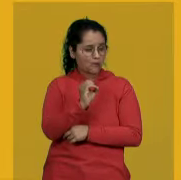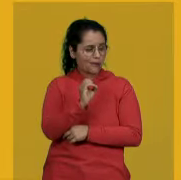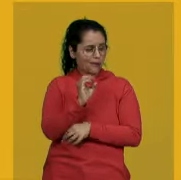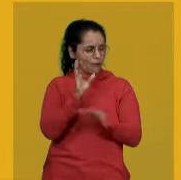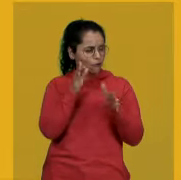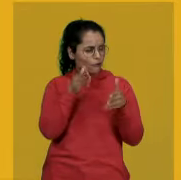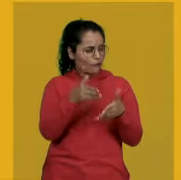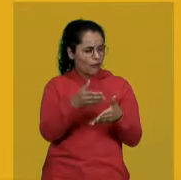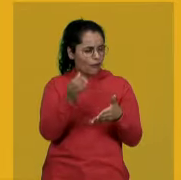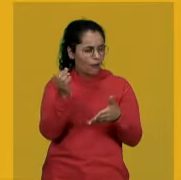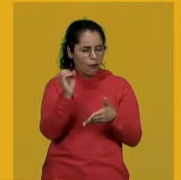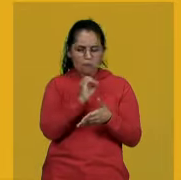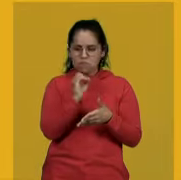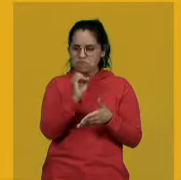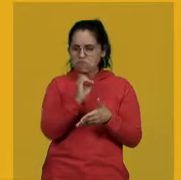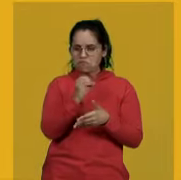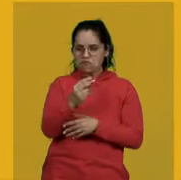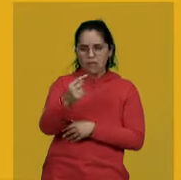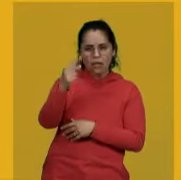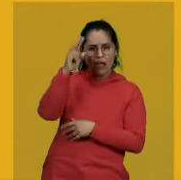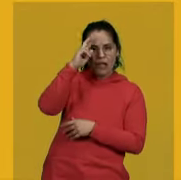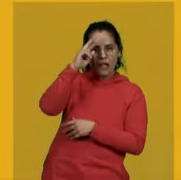a capacidade intelectual.